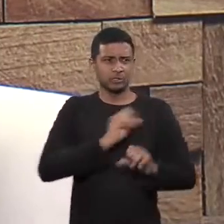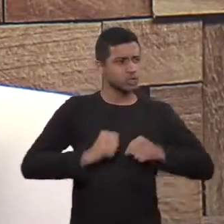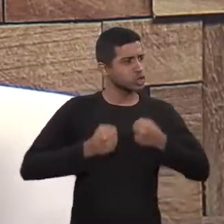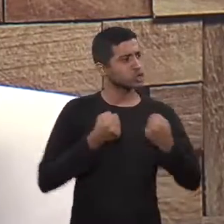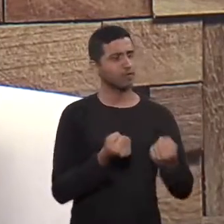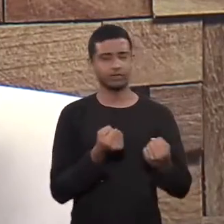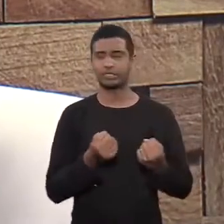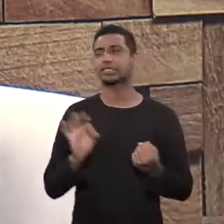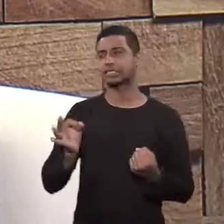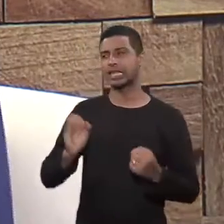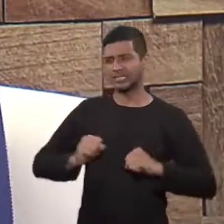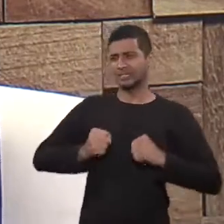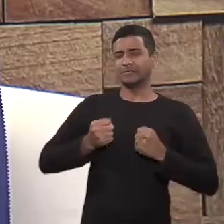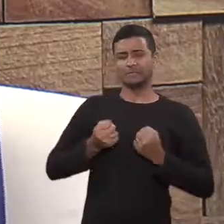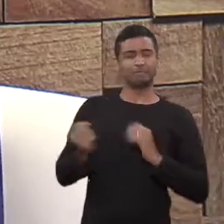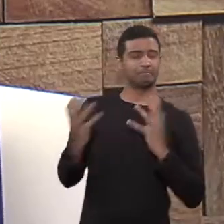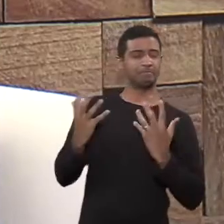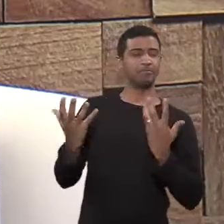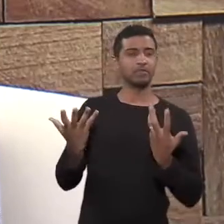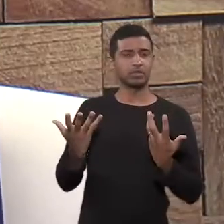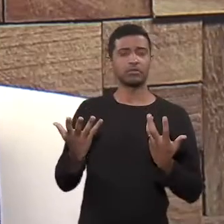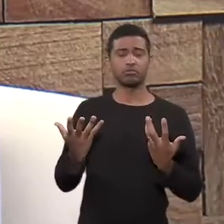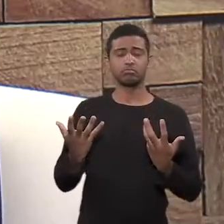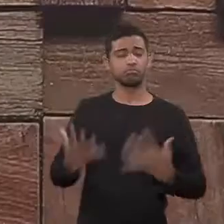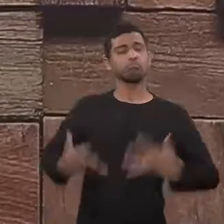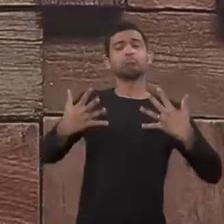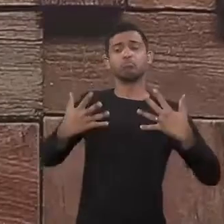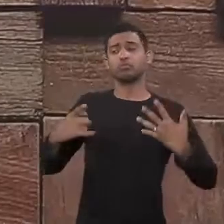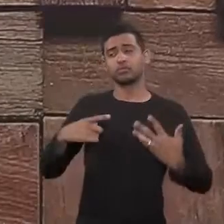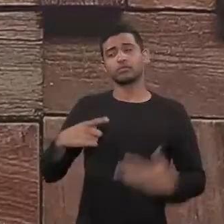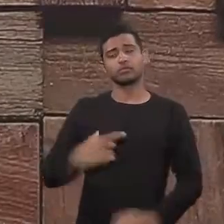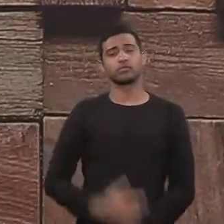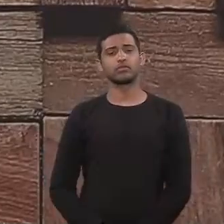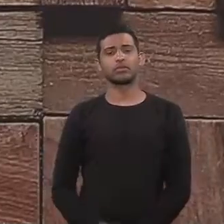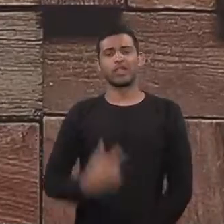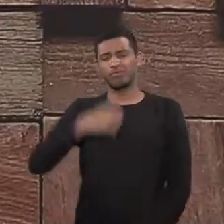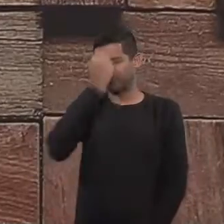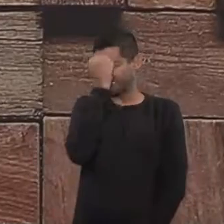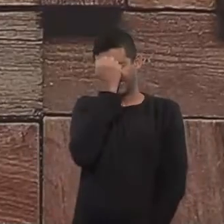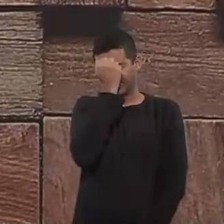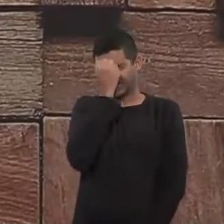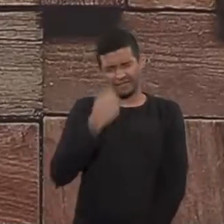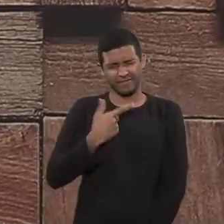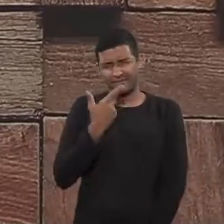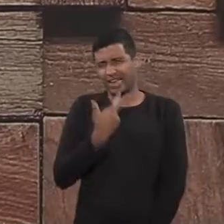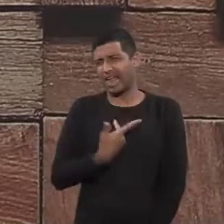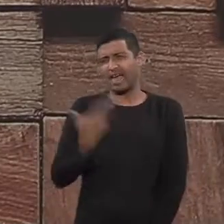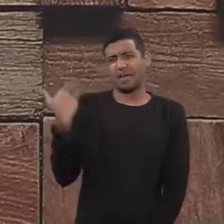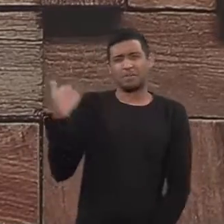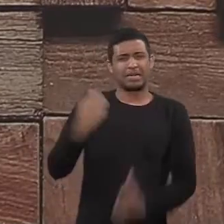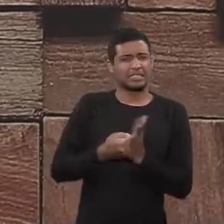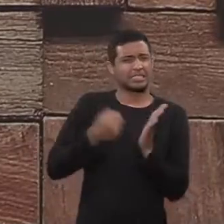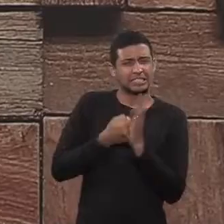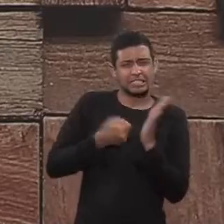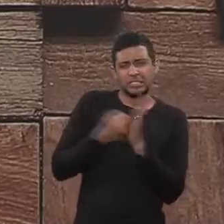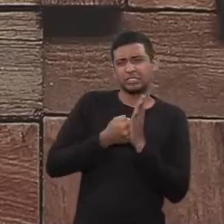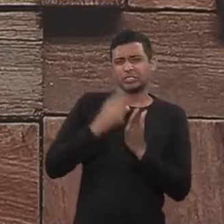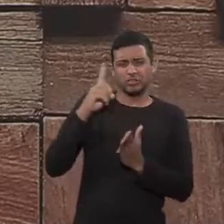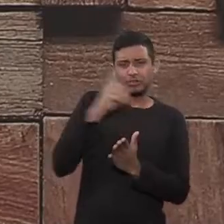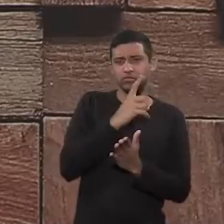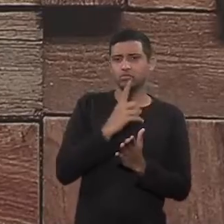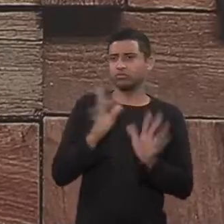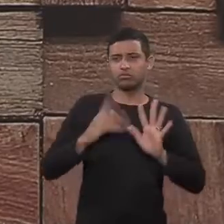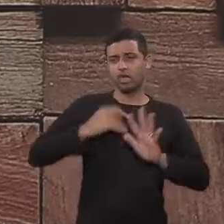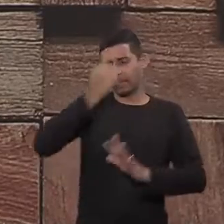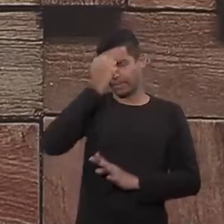muito de você. Exigia muito. E foi um estímulo, de certa forma? Foi. Eu não me arrependo de ter tido esse estudo assim muito severo,